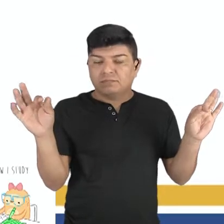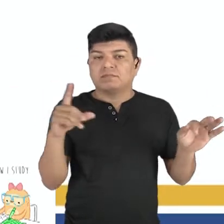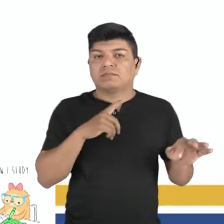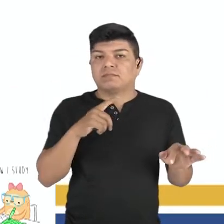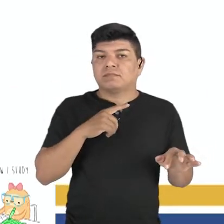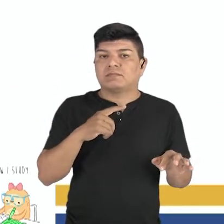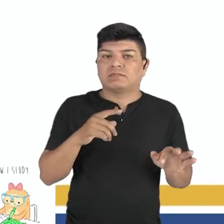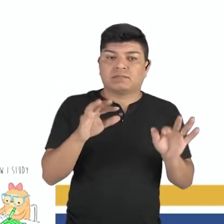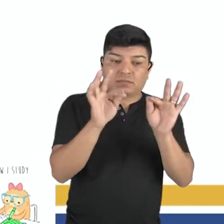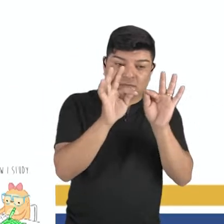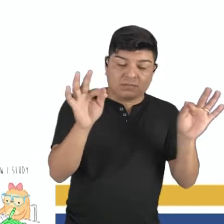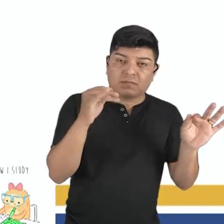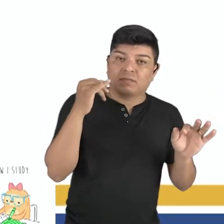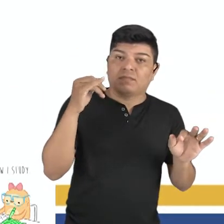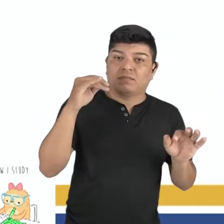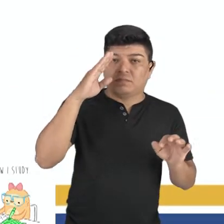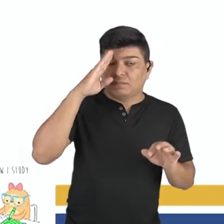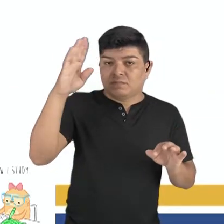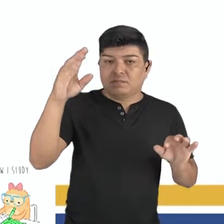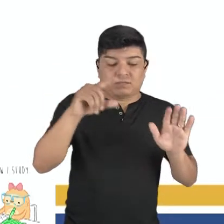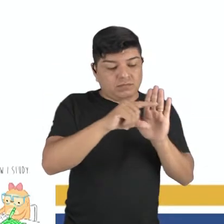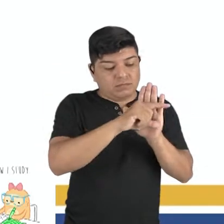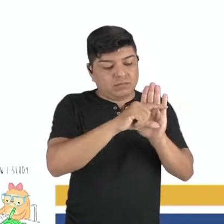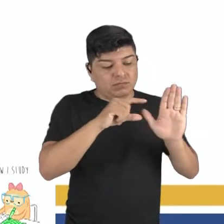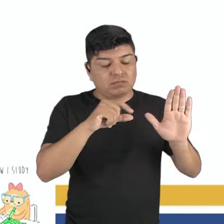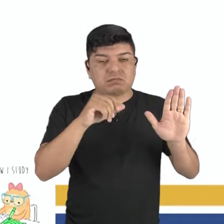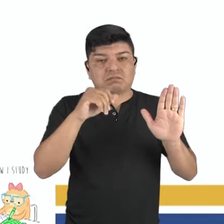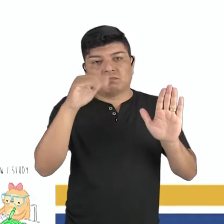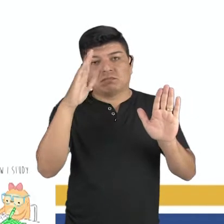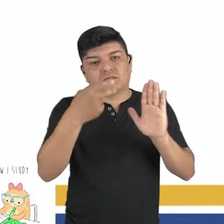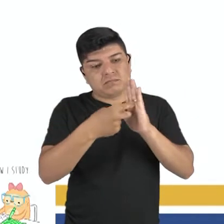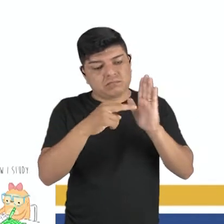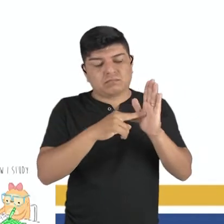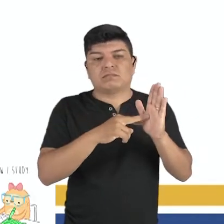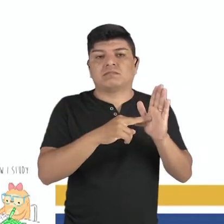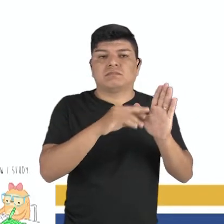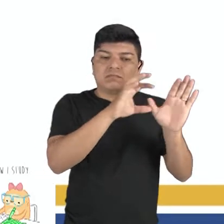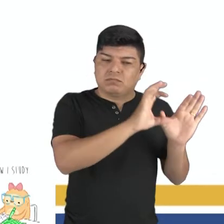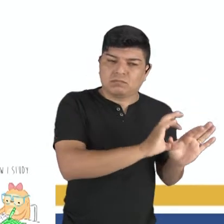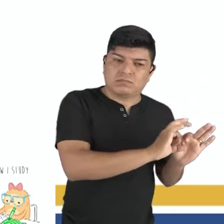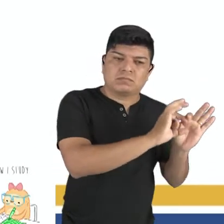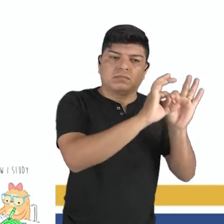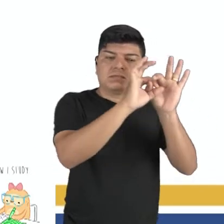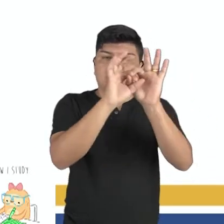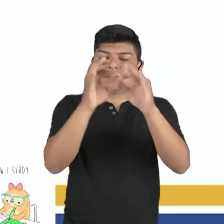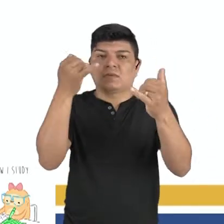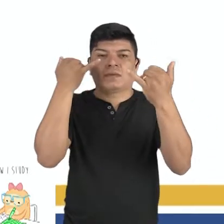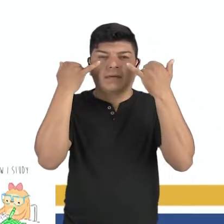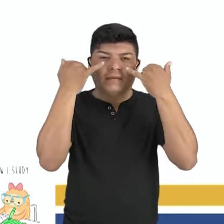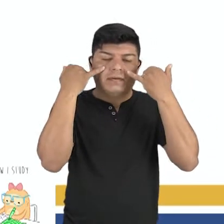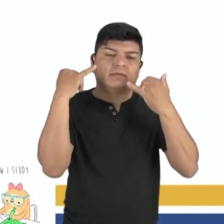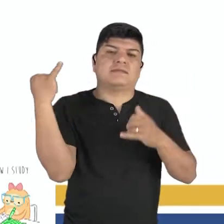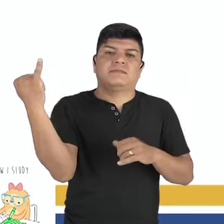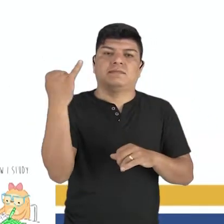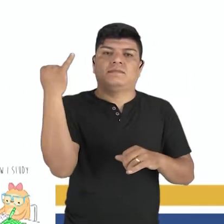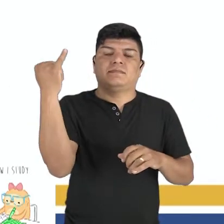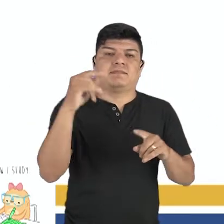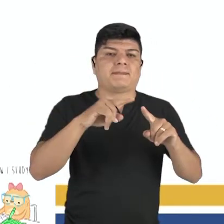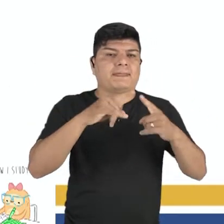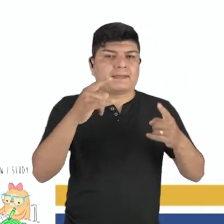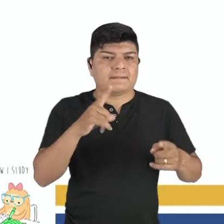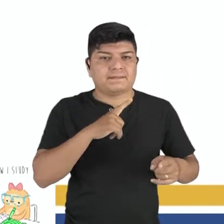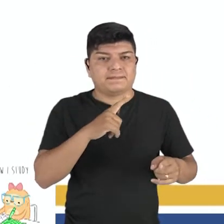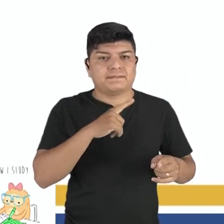partes principais daquele parágrafo, que tem mais sentido, que trazem o contexto, que trazem informações importantes, e existem